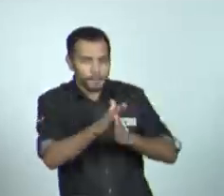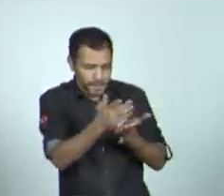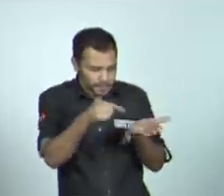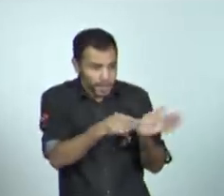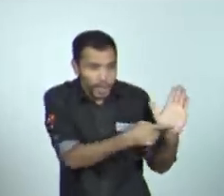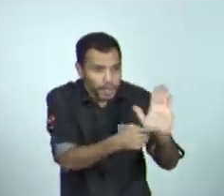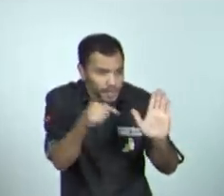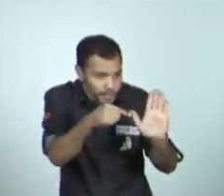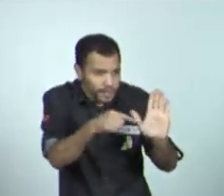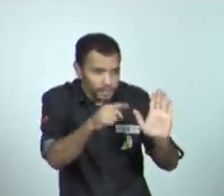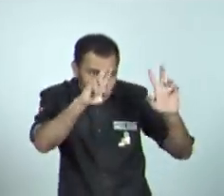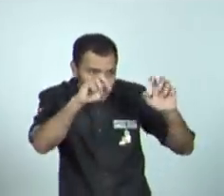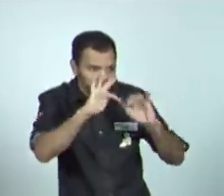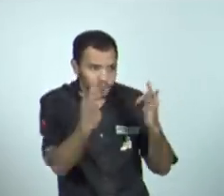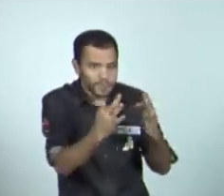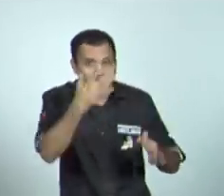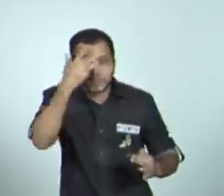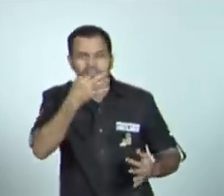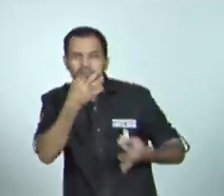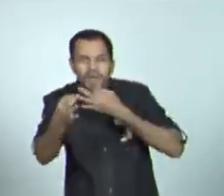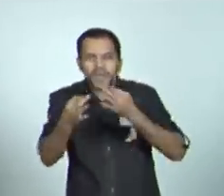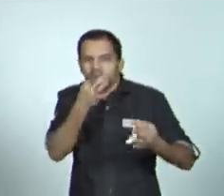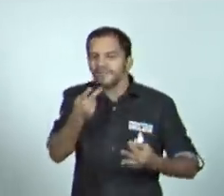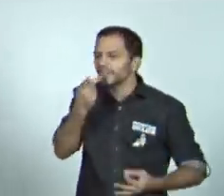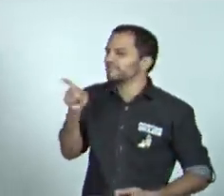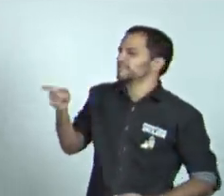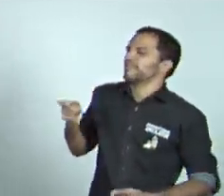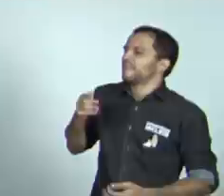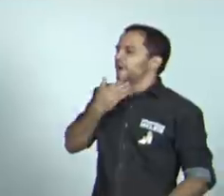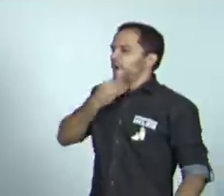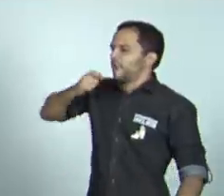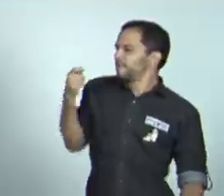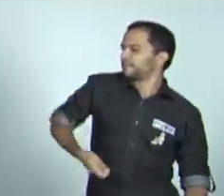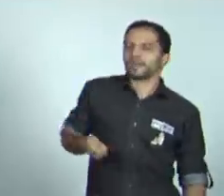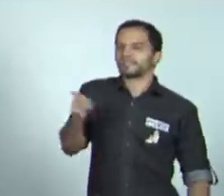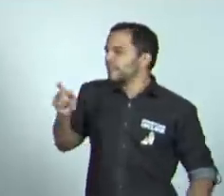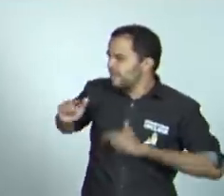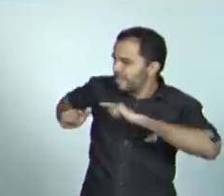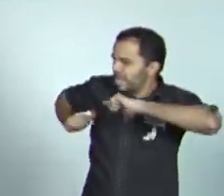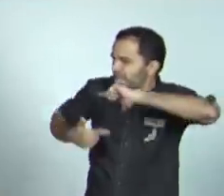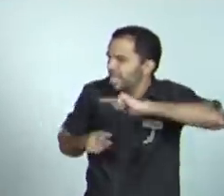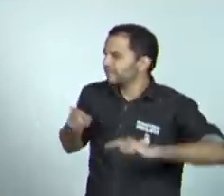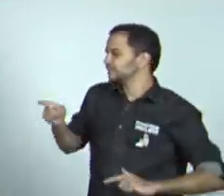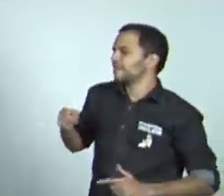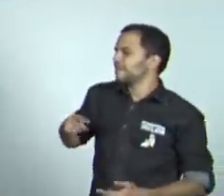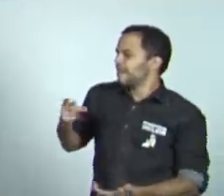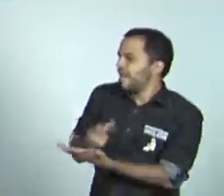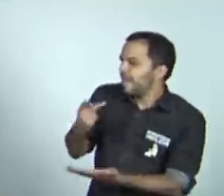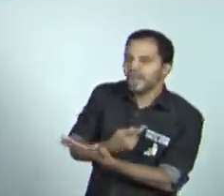bíblia diz vou te criticar vão te chamar de homofóbico de machista de retrógrado de